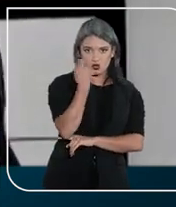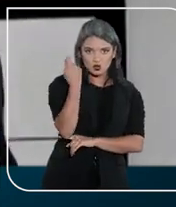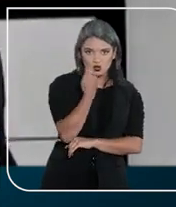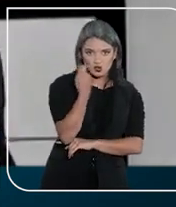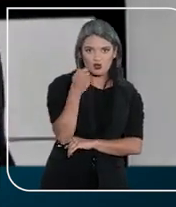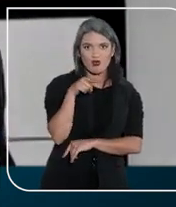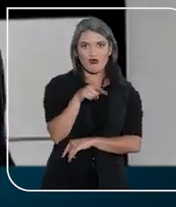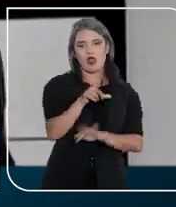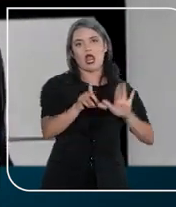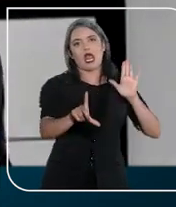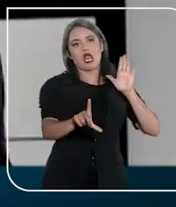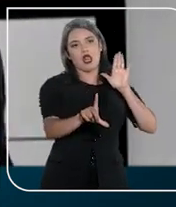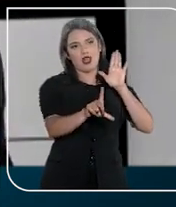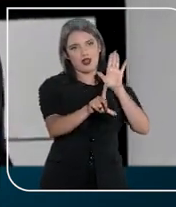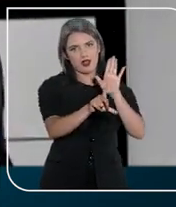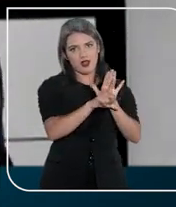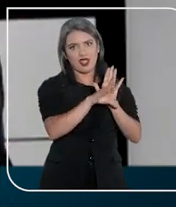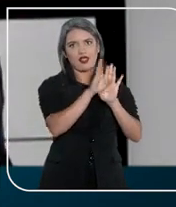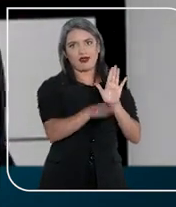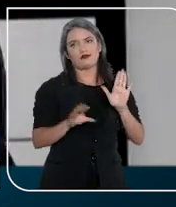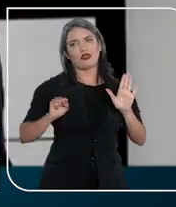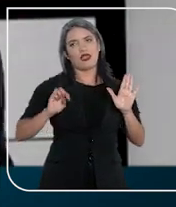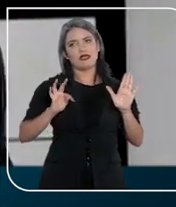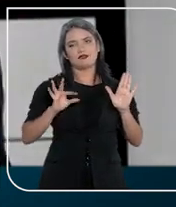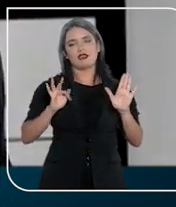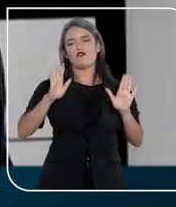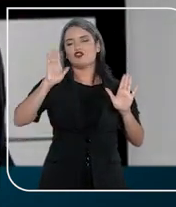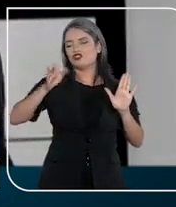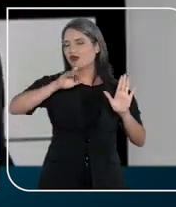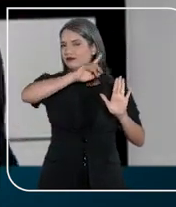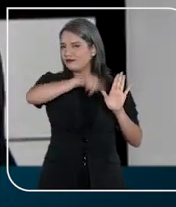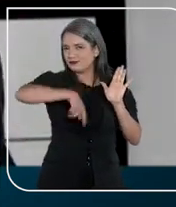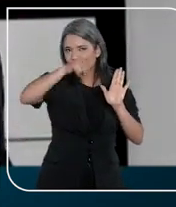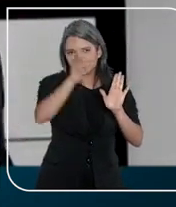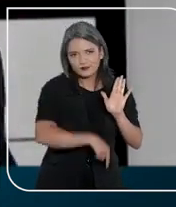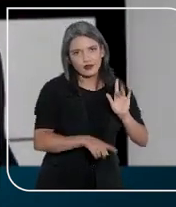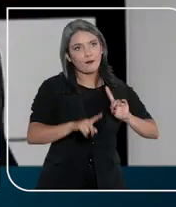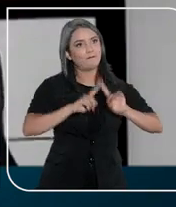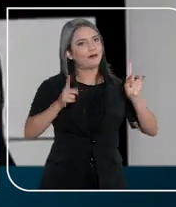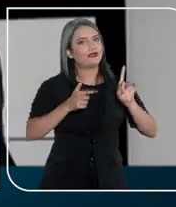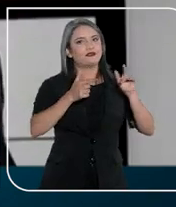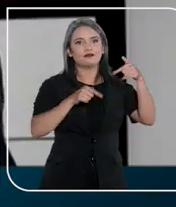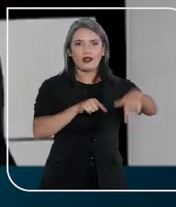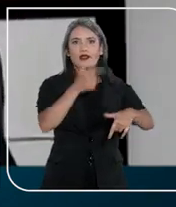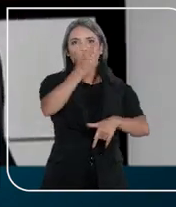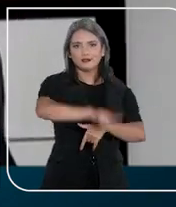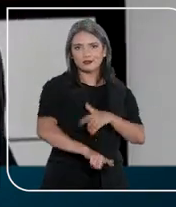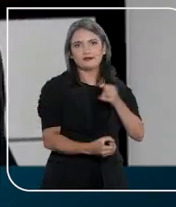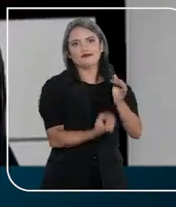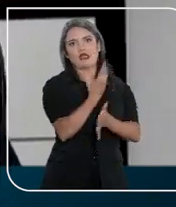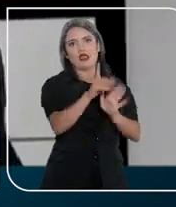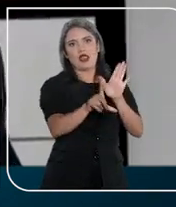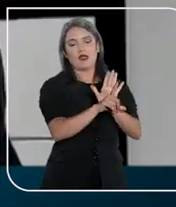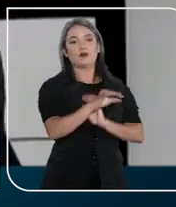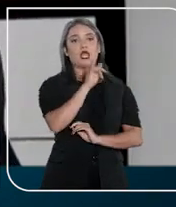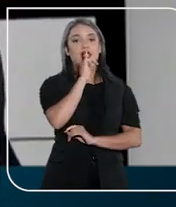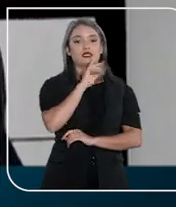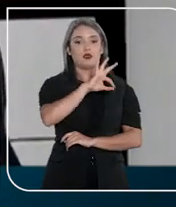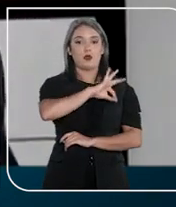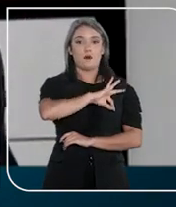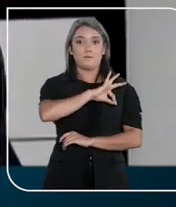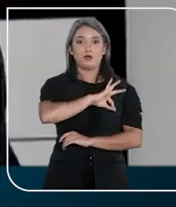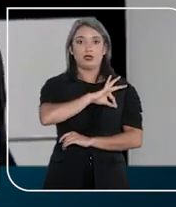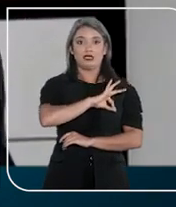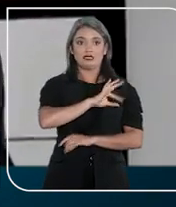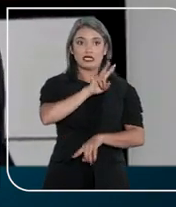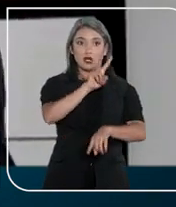que já foi derrubada pelo Supremo algumas vezes, mas o poder público insiste em fazer uma nova lei, da figura do policial militar temporário. O